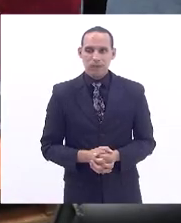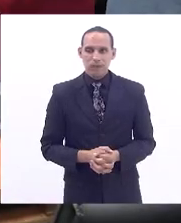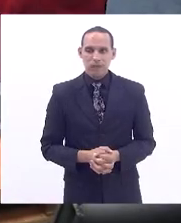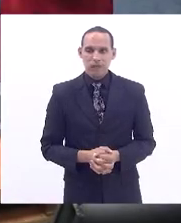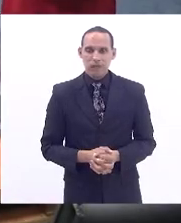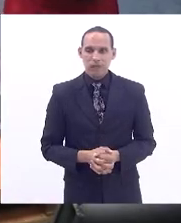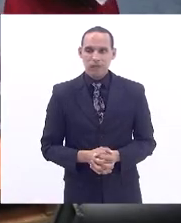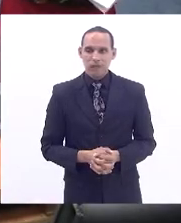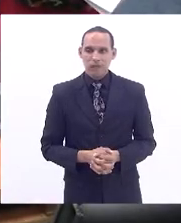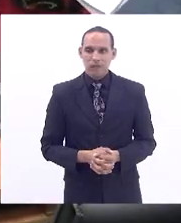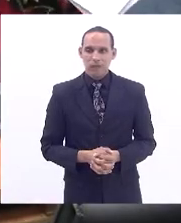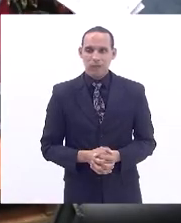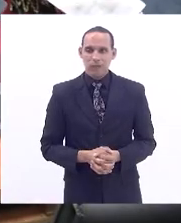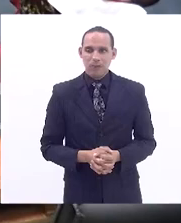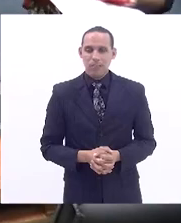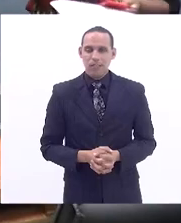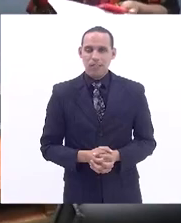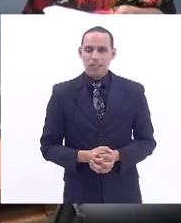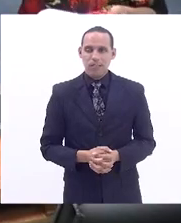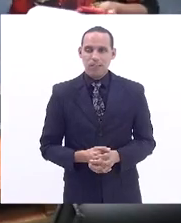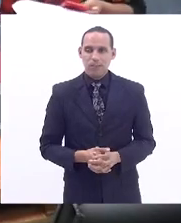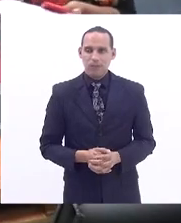E aí